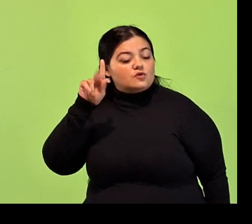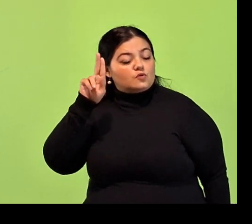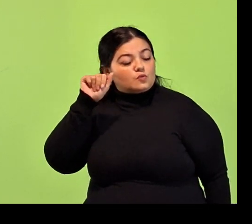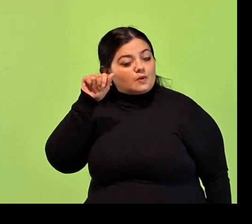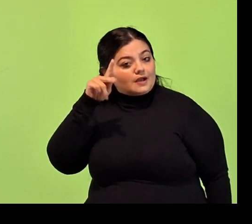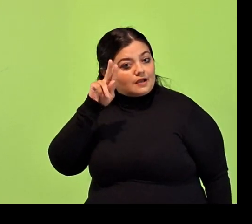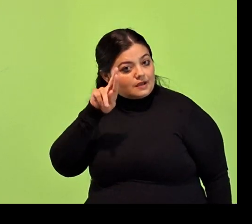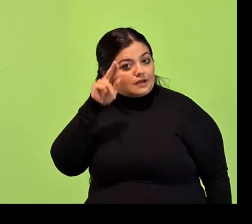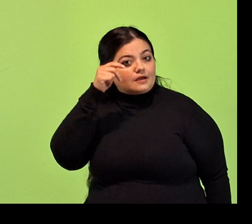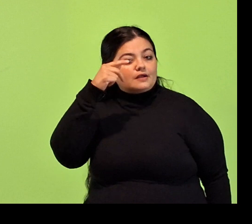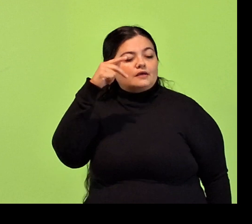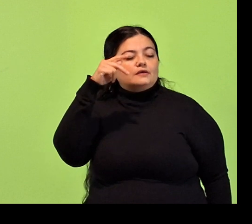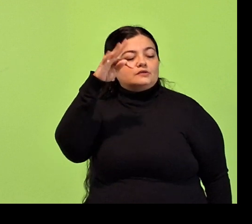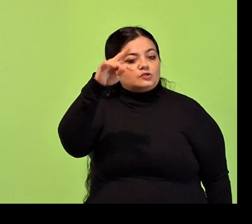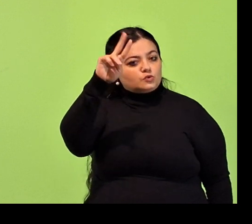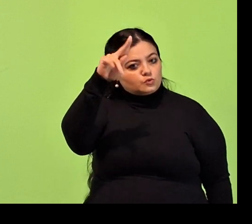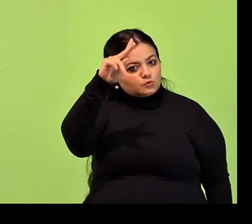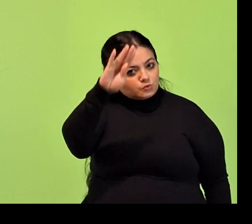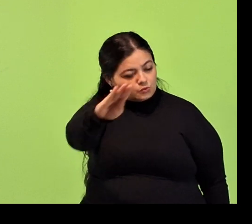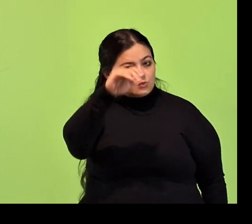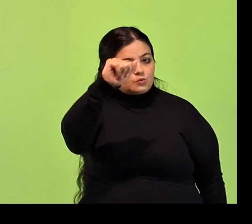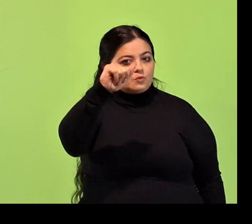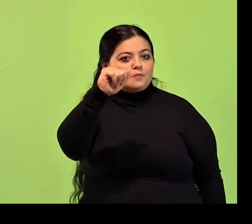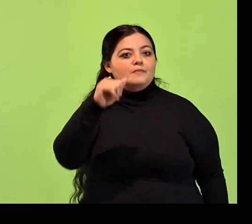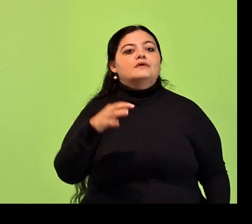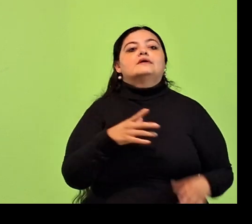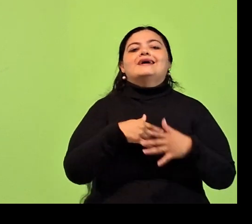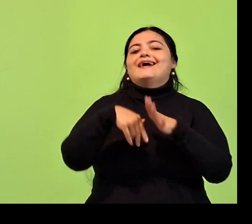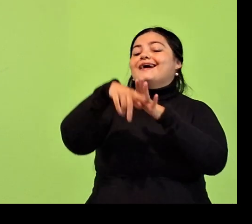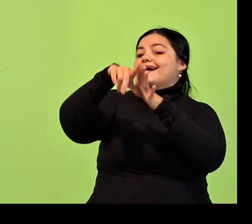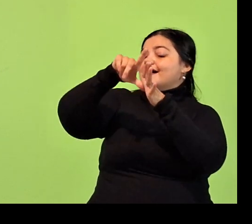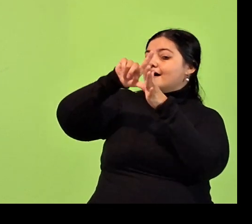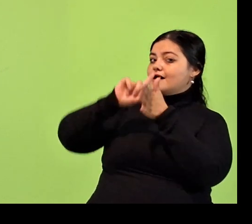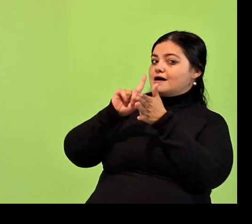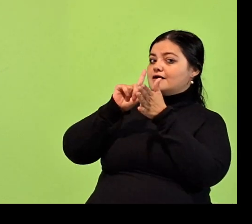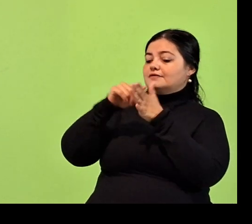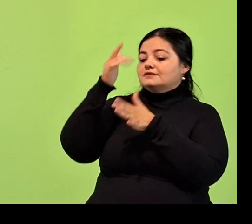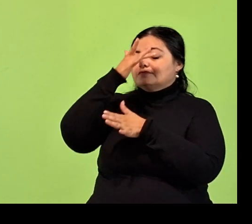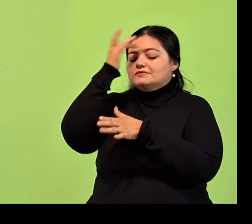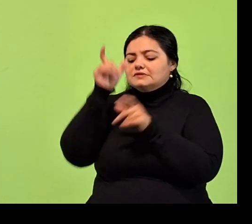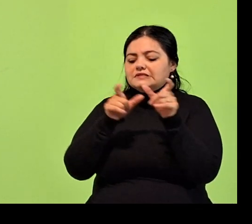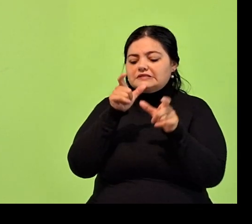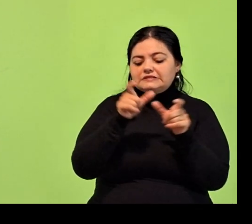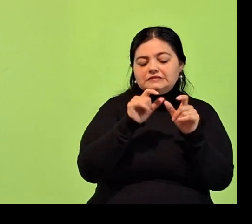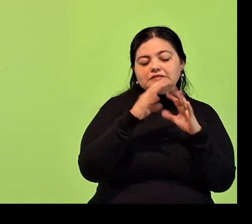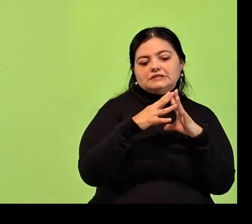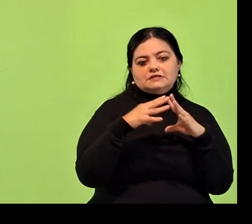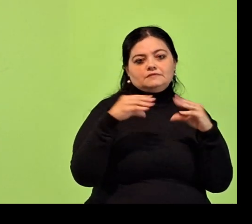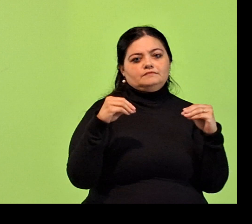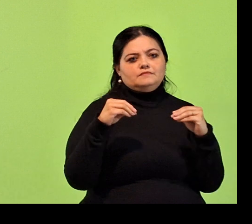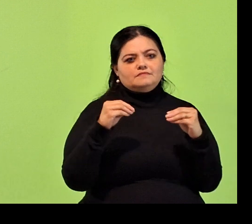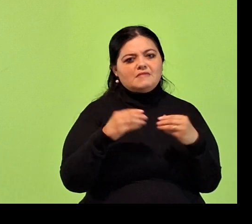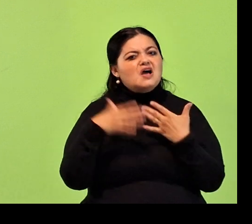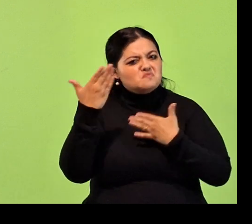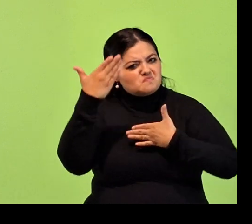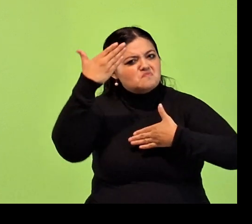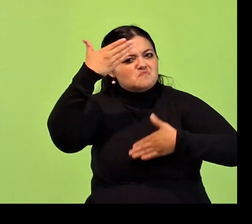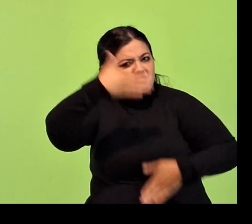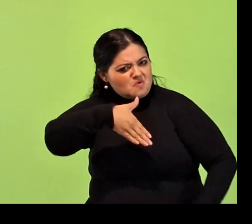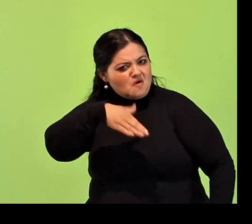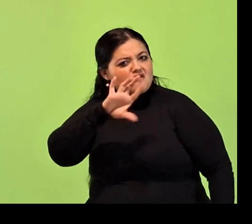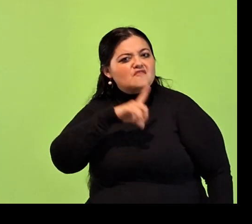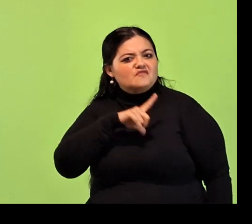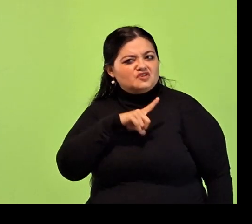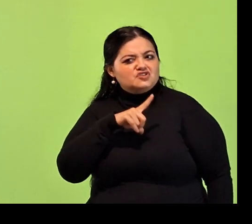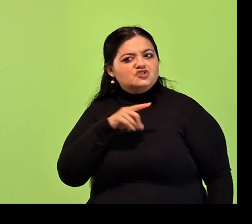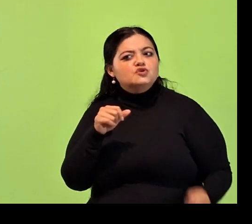esteve em Guaratuba um pouco antes do desaparecimento dos meninos. Não se provou que Valentina esteve em Guaratuba com seu